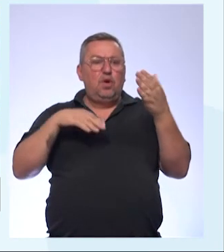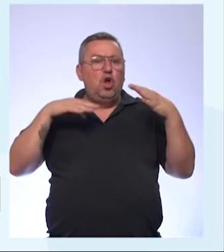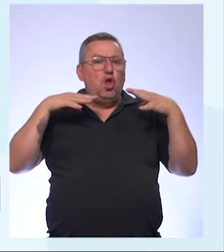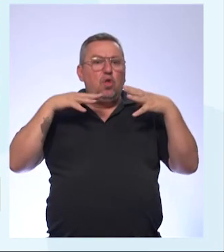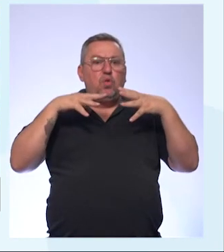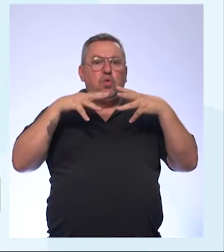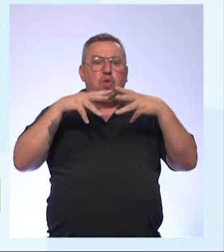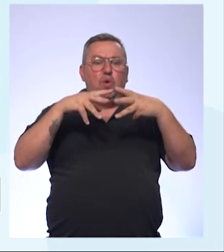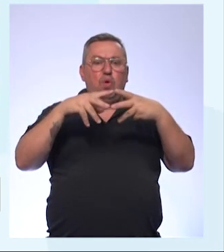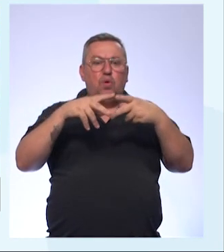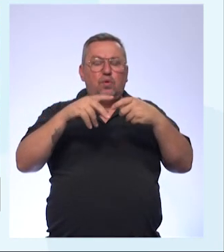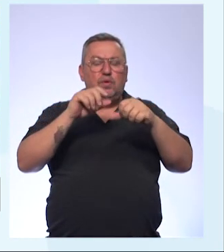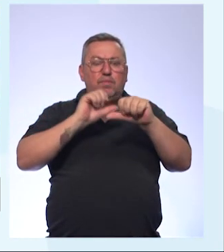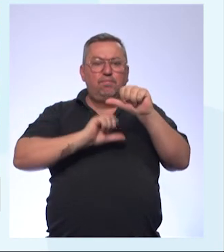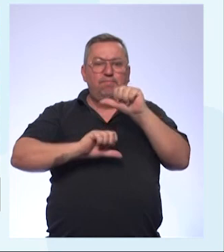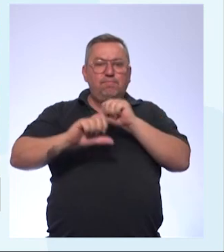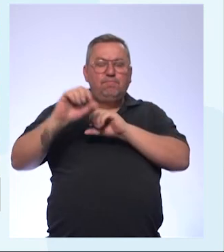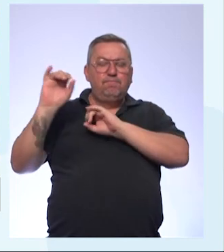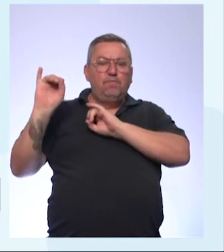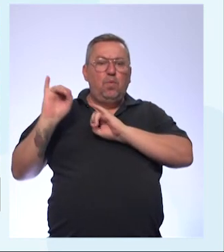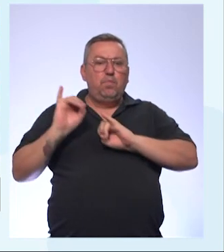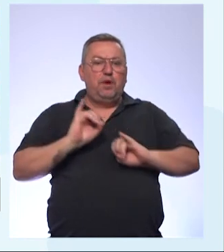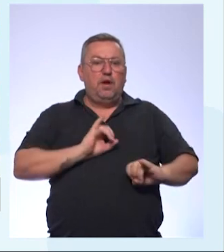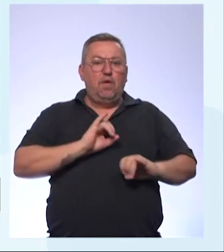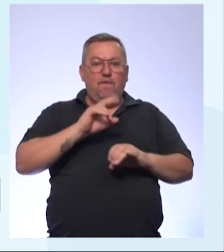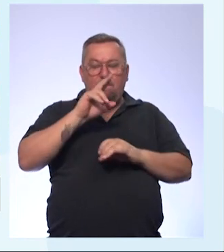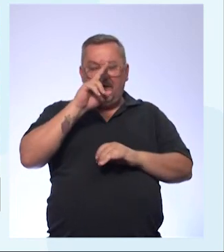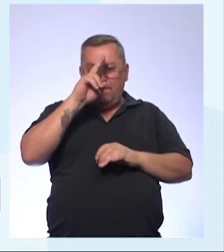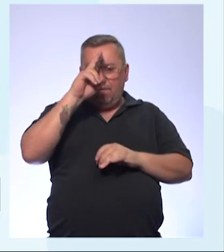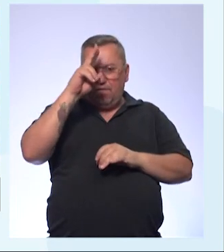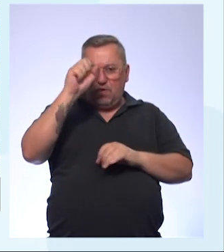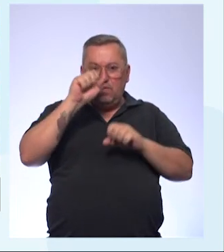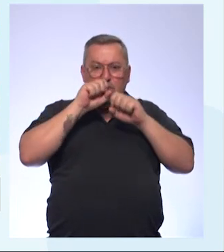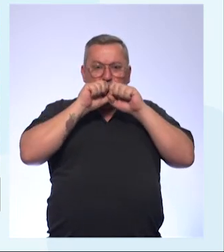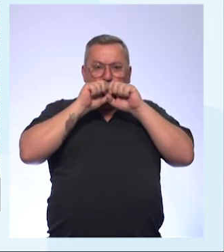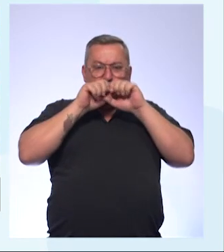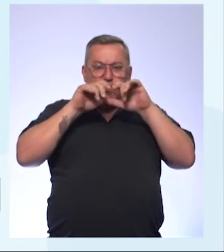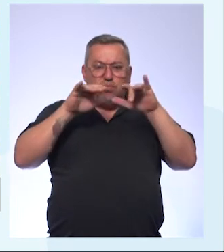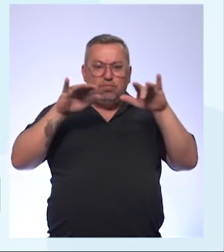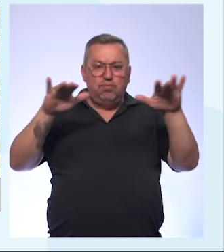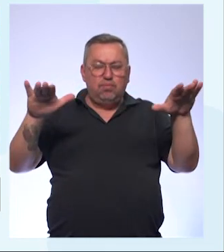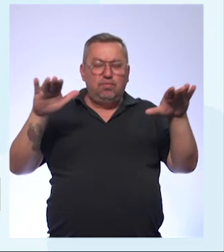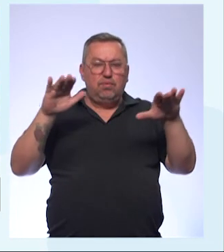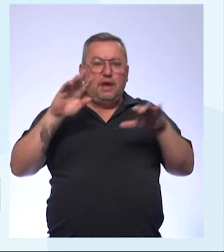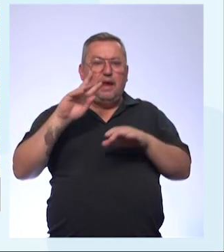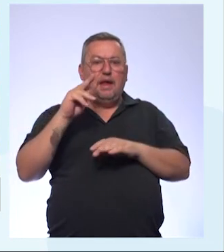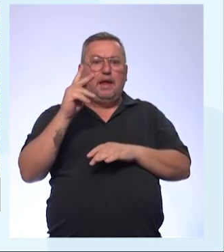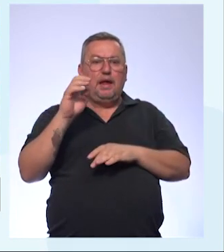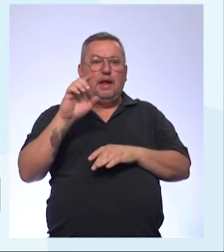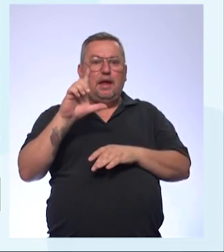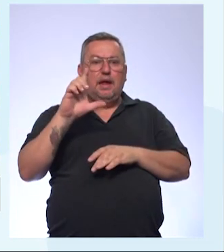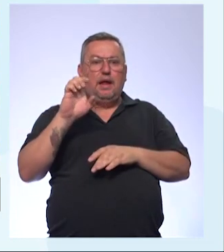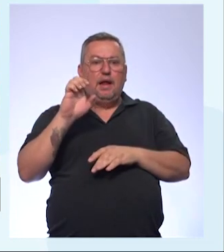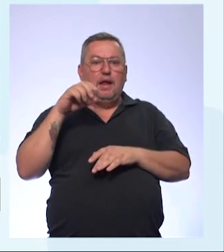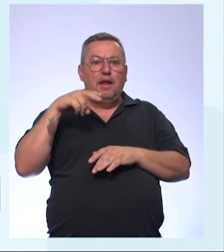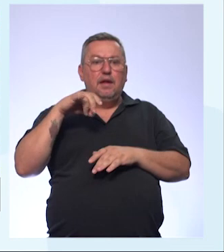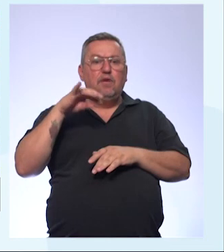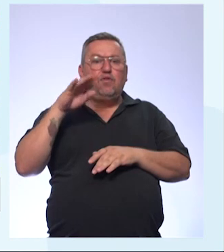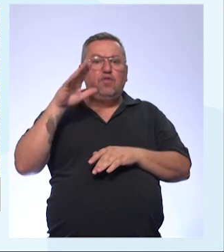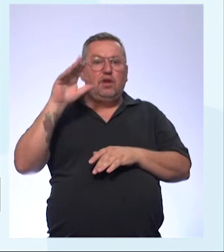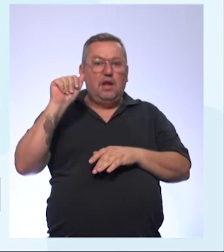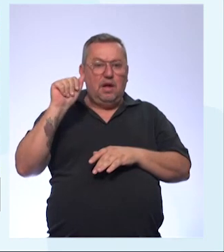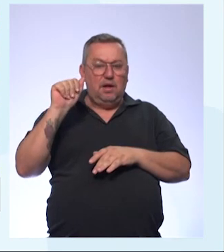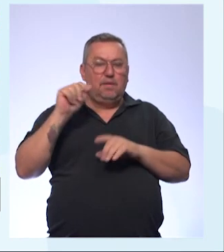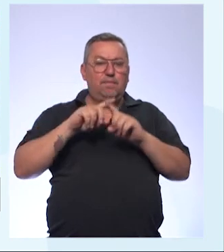e se torna um imperador muito famoso e difunde a cultura helenística pelo mundo. Então, parte desses povos aí,